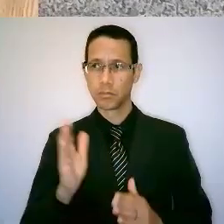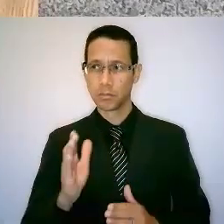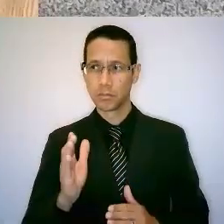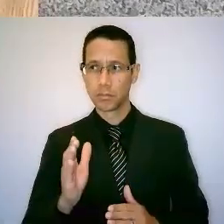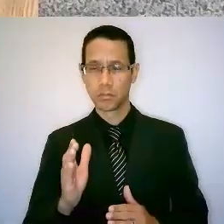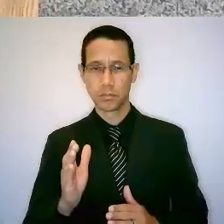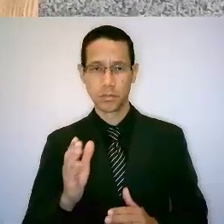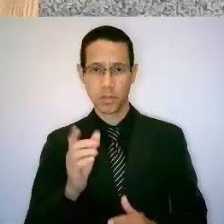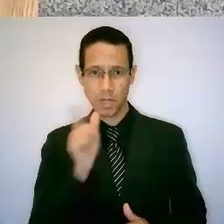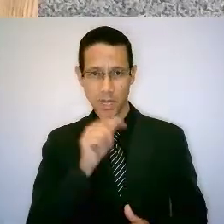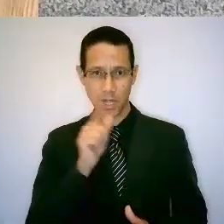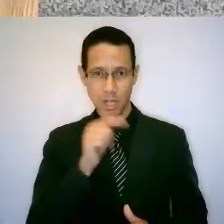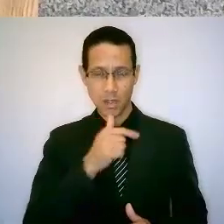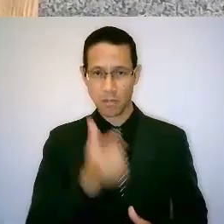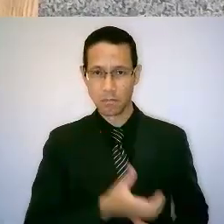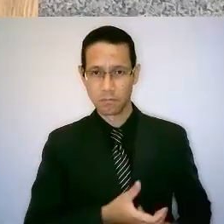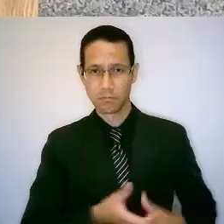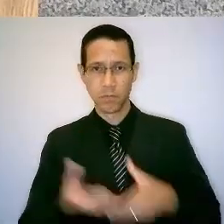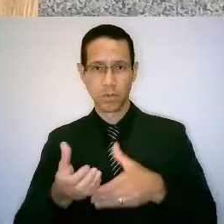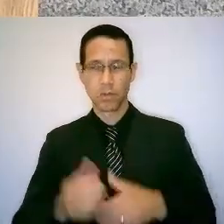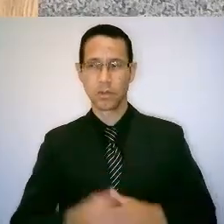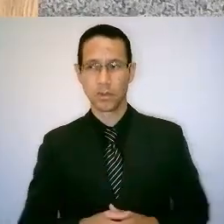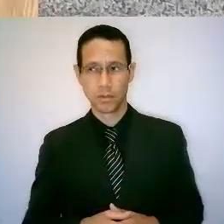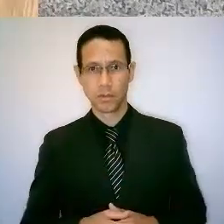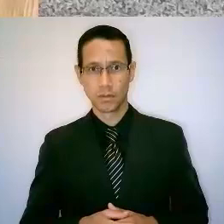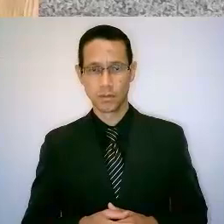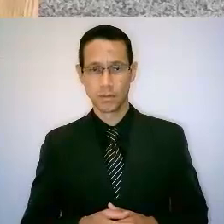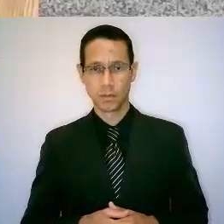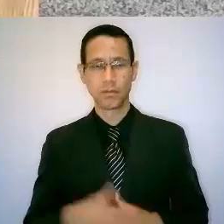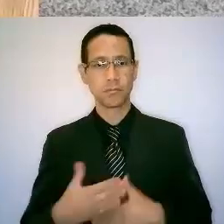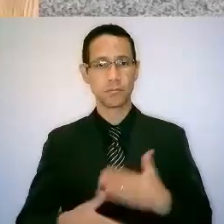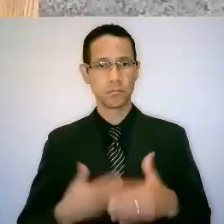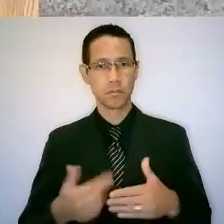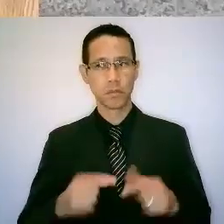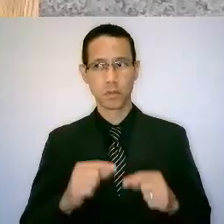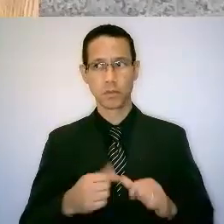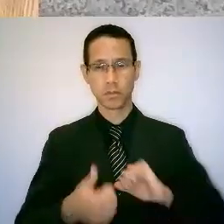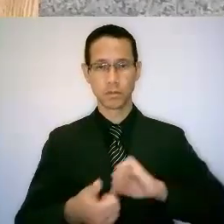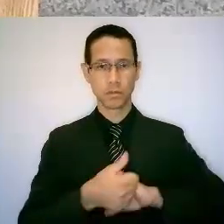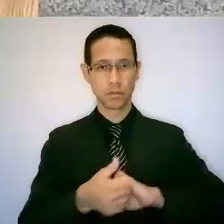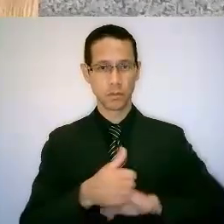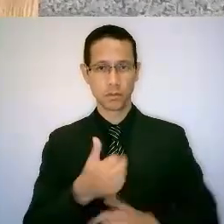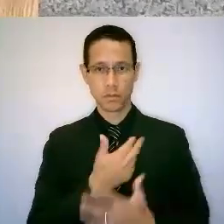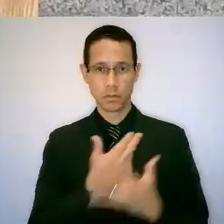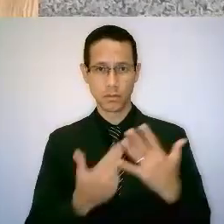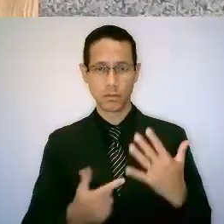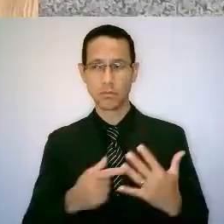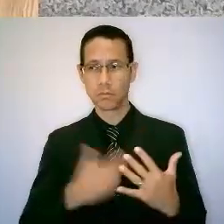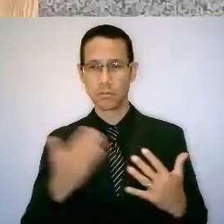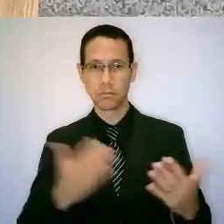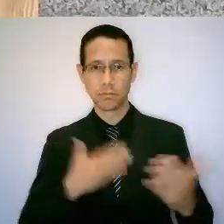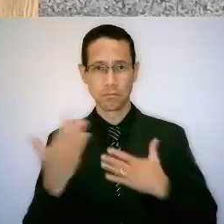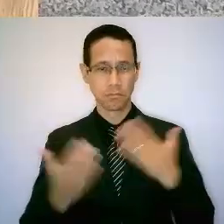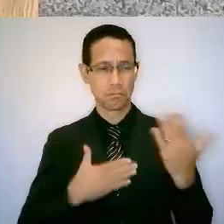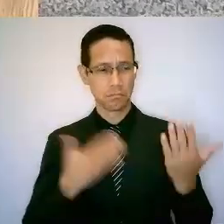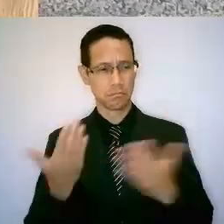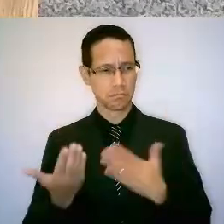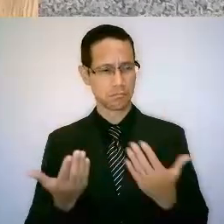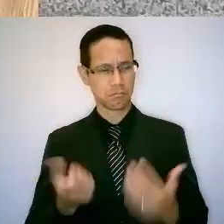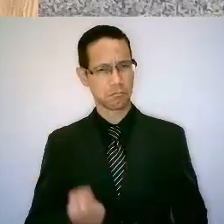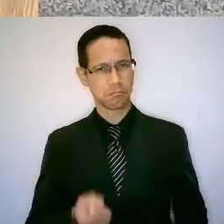apelante e mesmo assim passou uma qualificadora em relação a ela de surpresa que surpresa é essa excelência